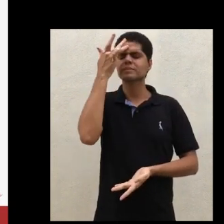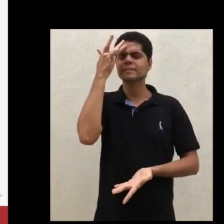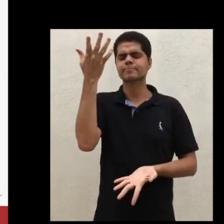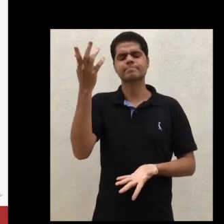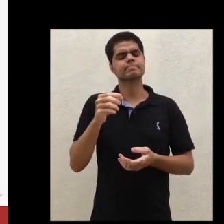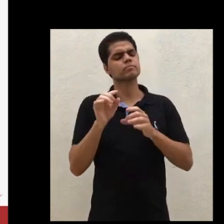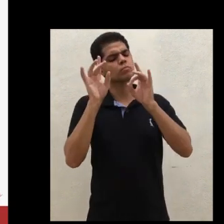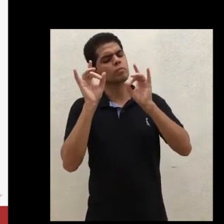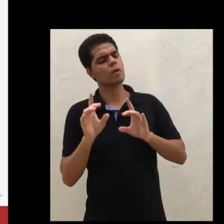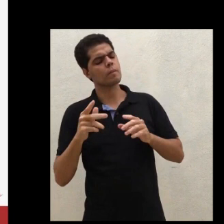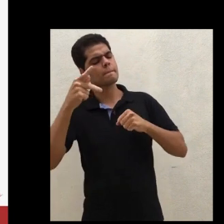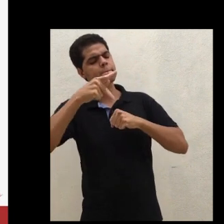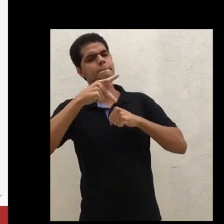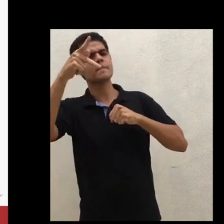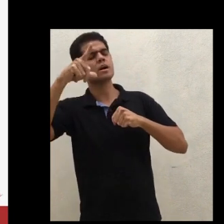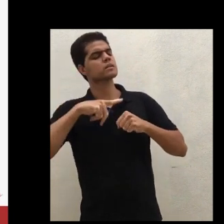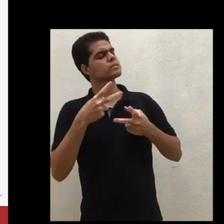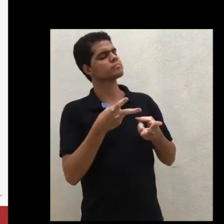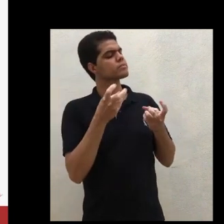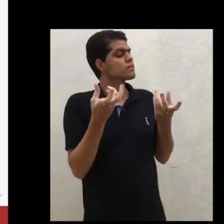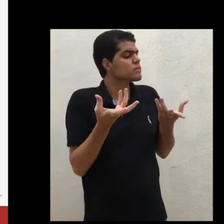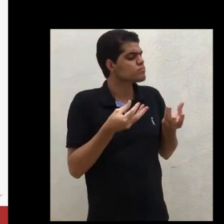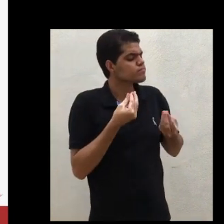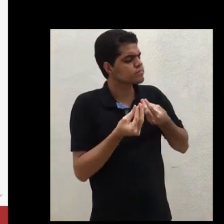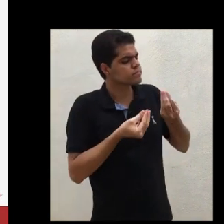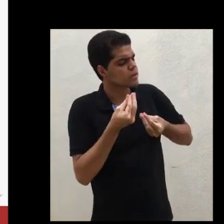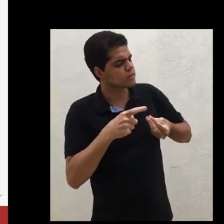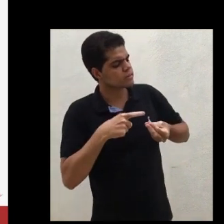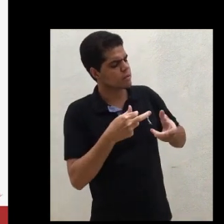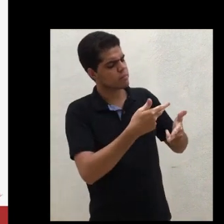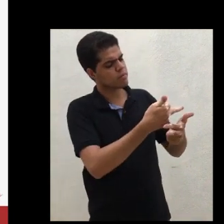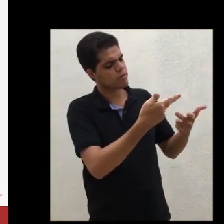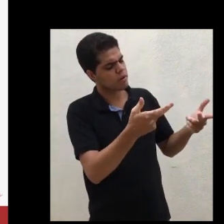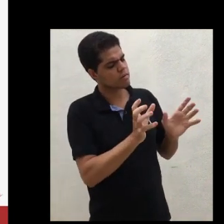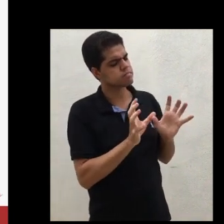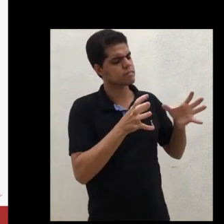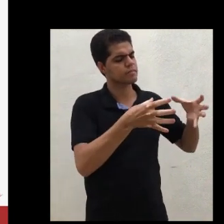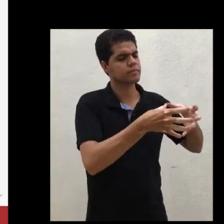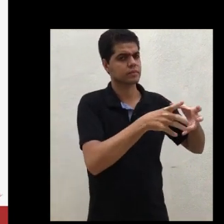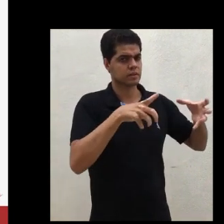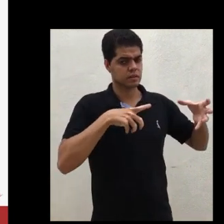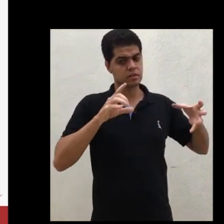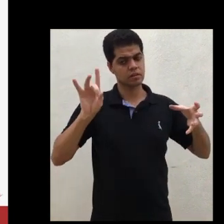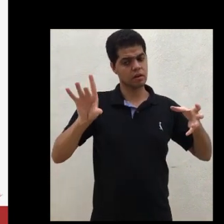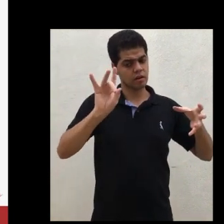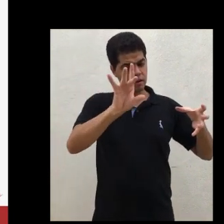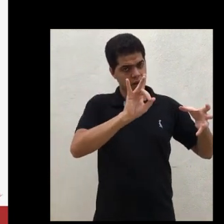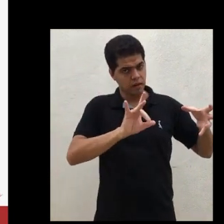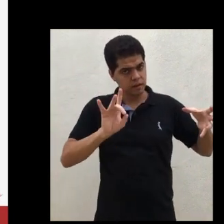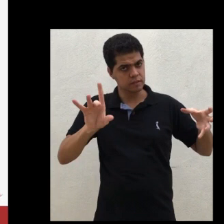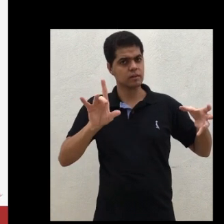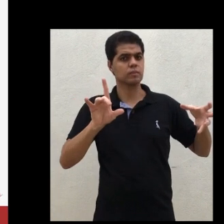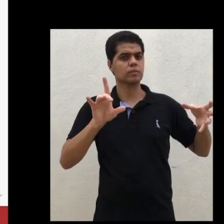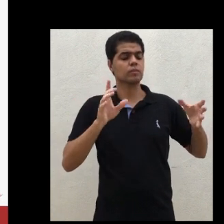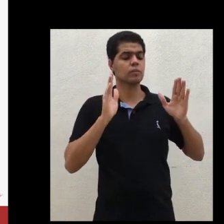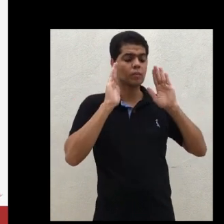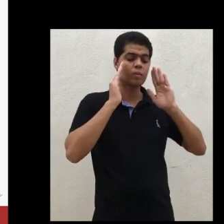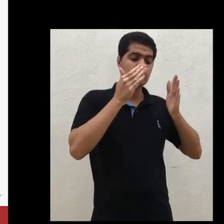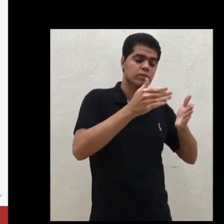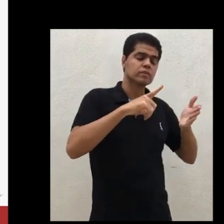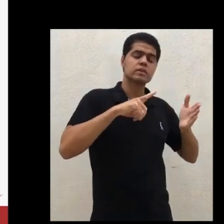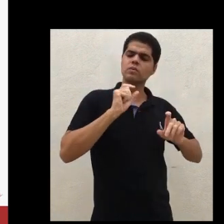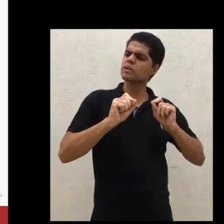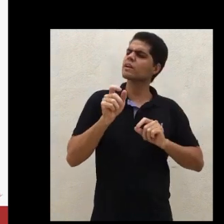o que o especialista falaria em cada situação dessa? Então, o que eu faço no sistema especialista é para cada situação